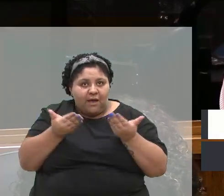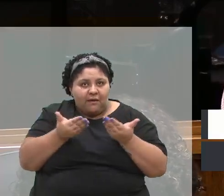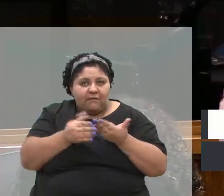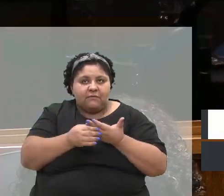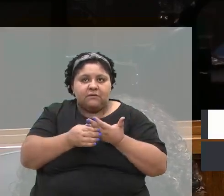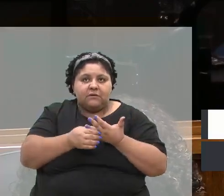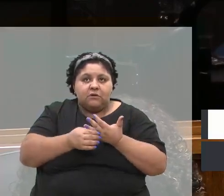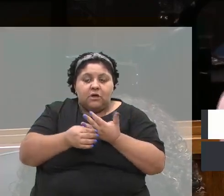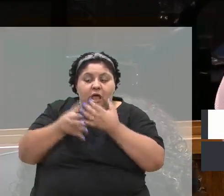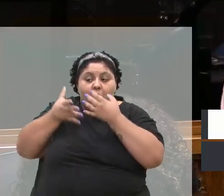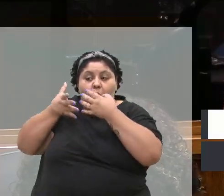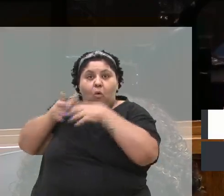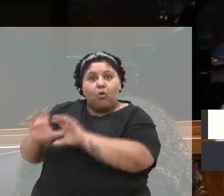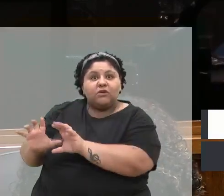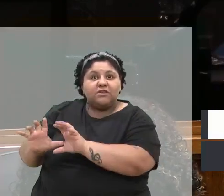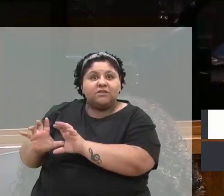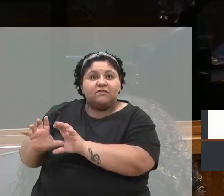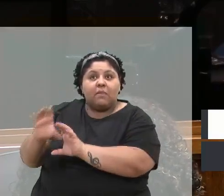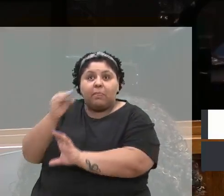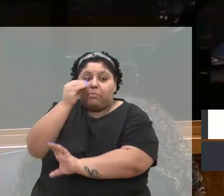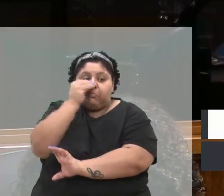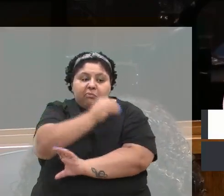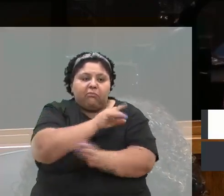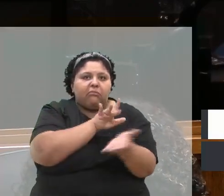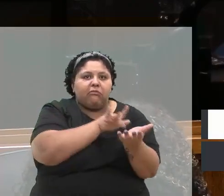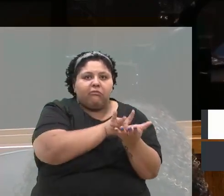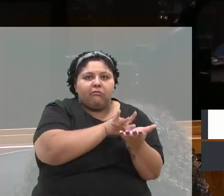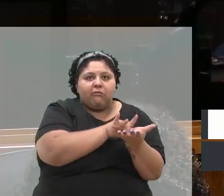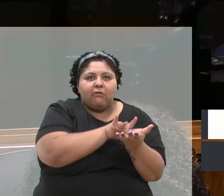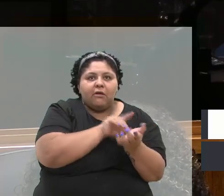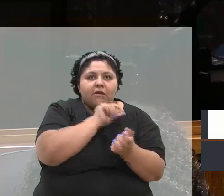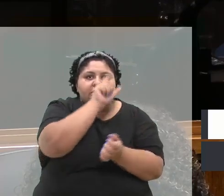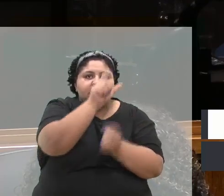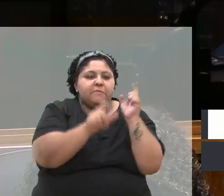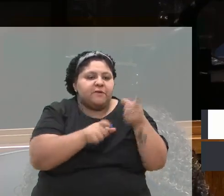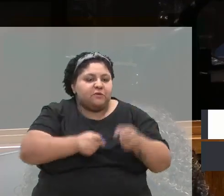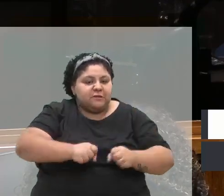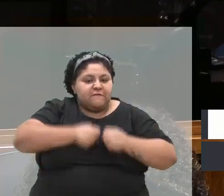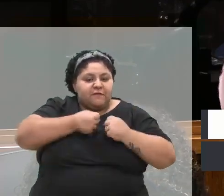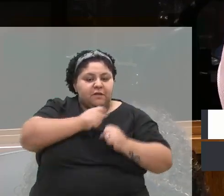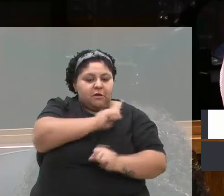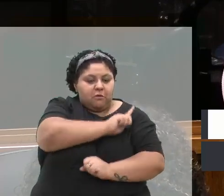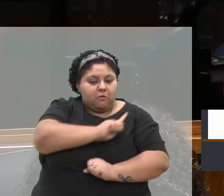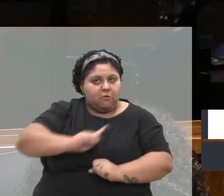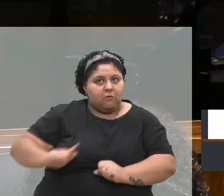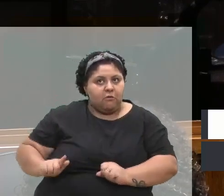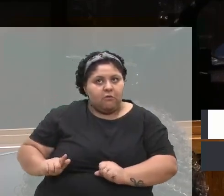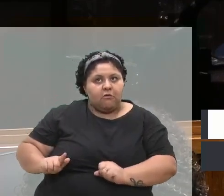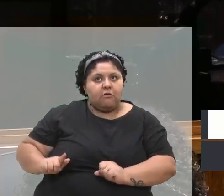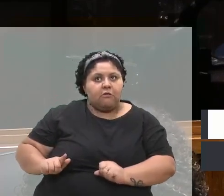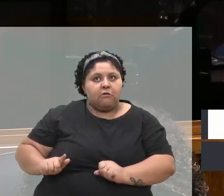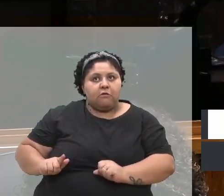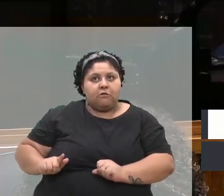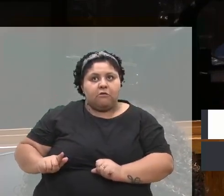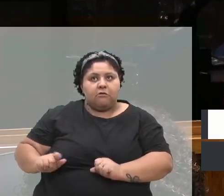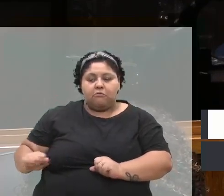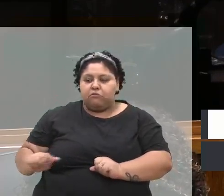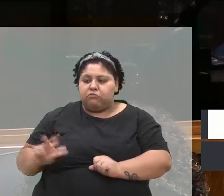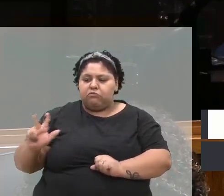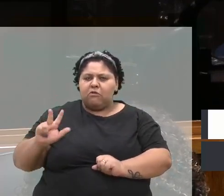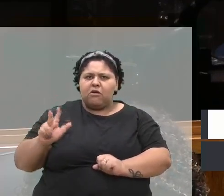a contradição e a hipocrisia de quem defendeu um governo que alijou a ciência, que